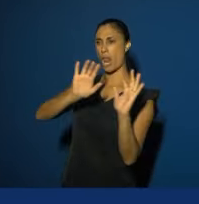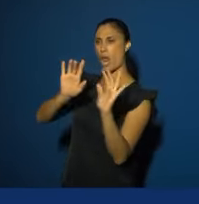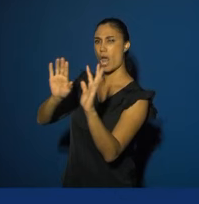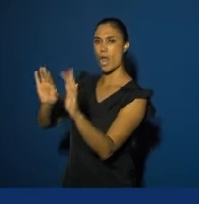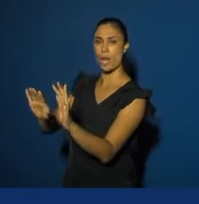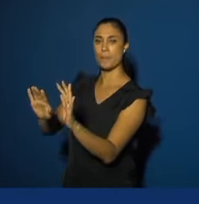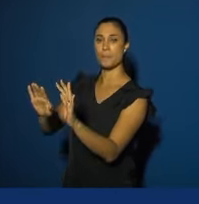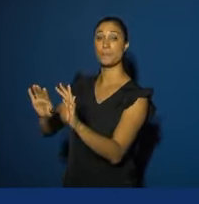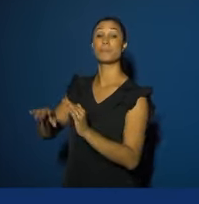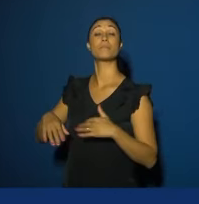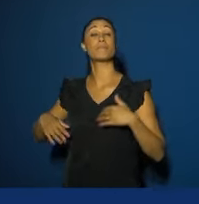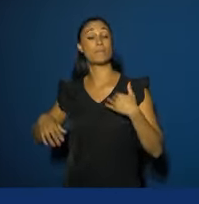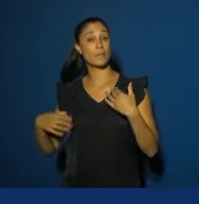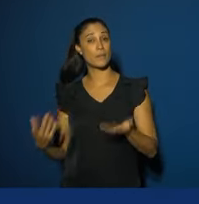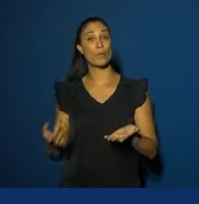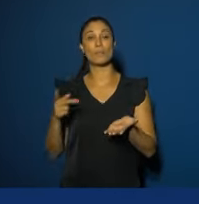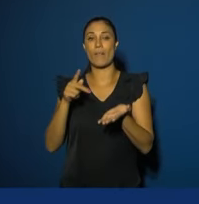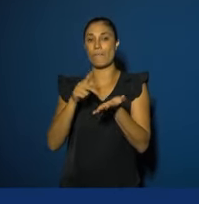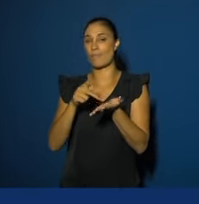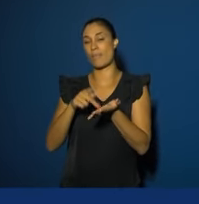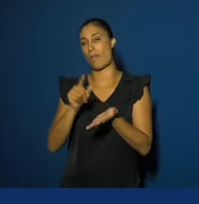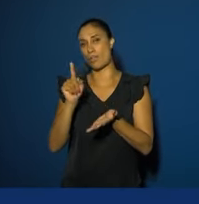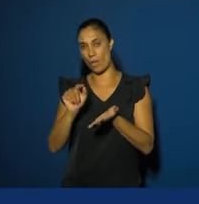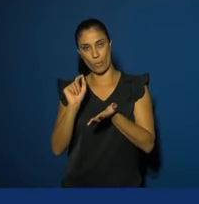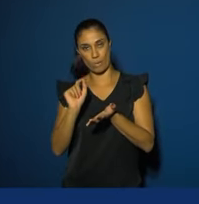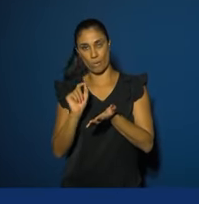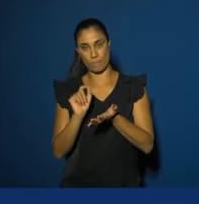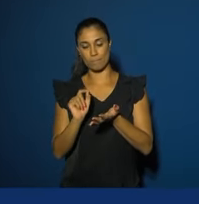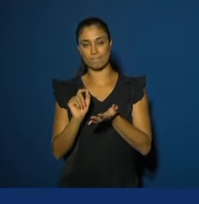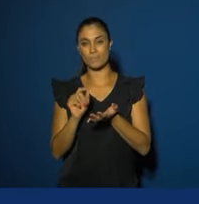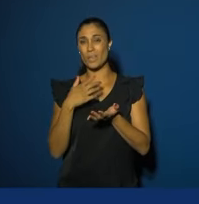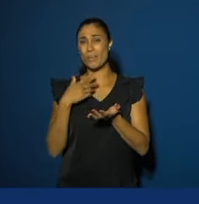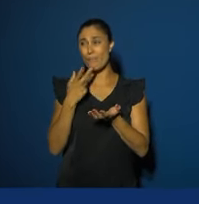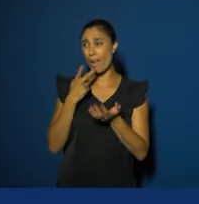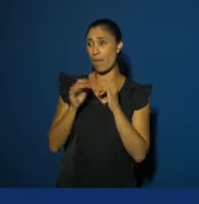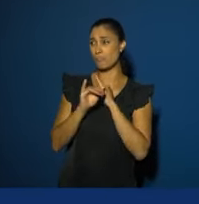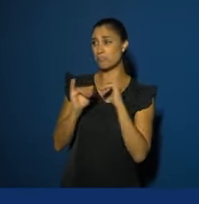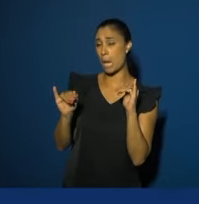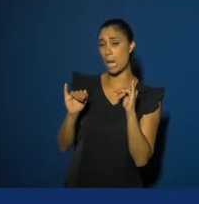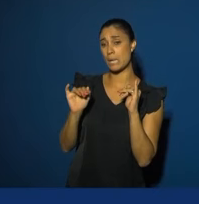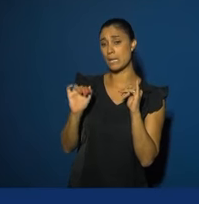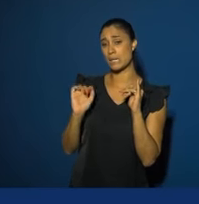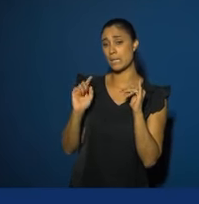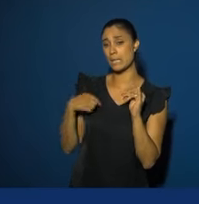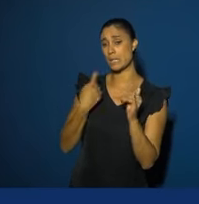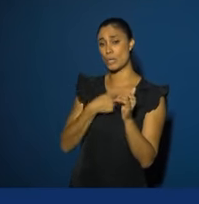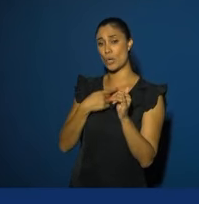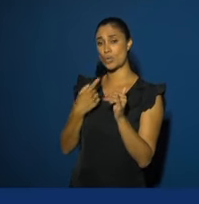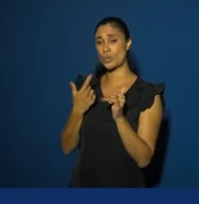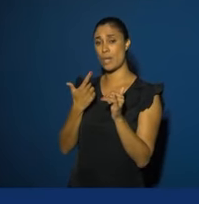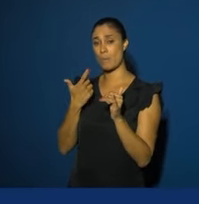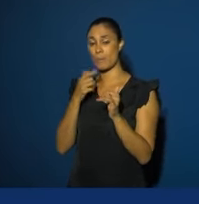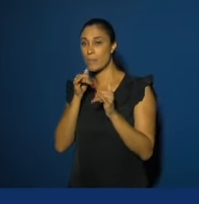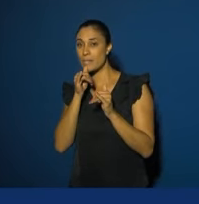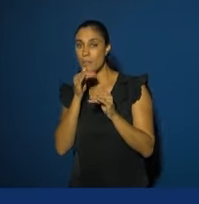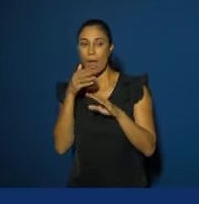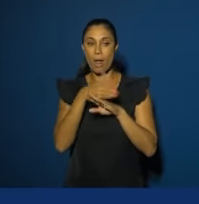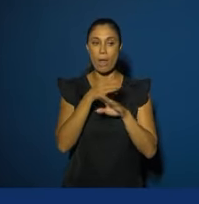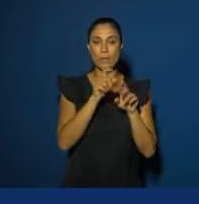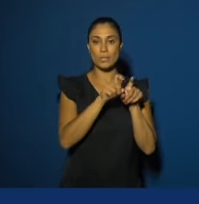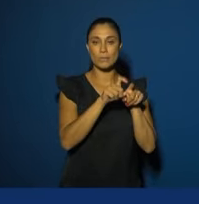saída do segundo lockdown então a verdade é que dizer que a gente não ia tá no shopping todos os dias